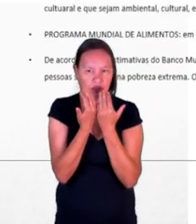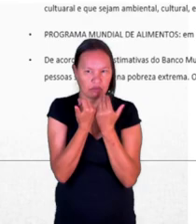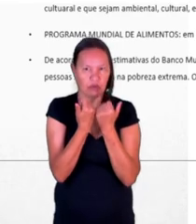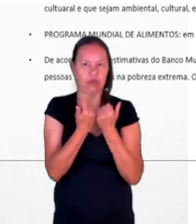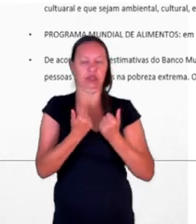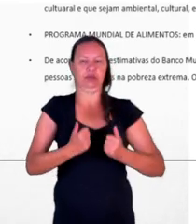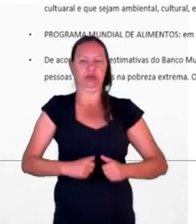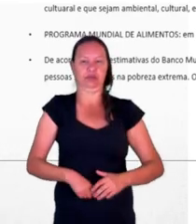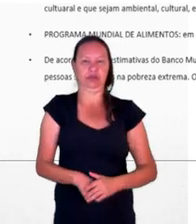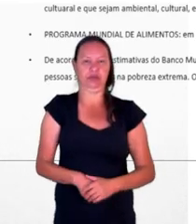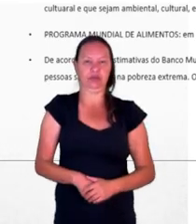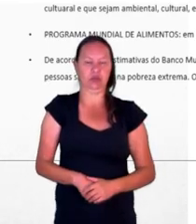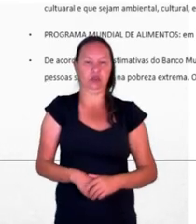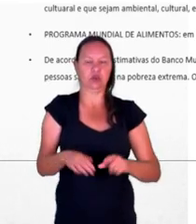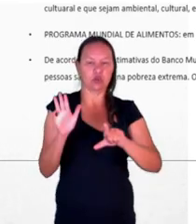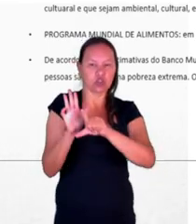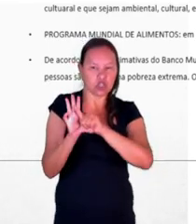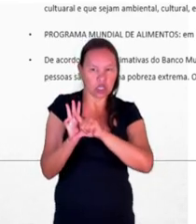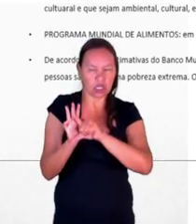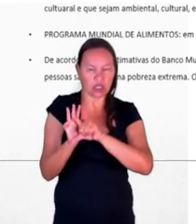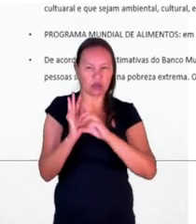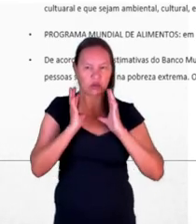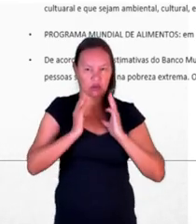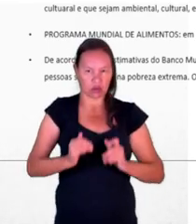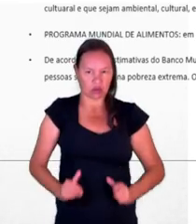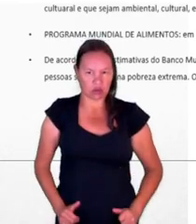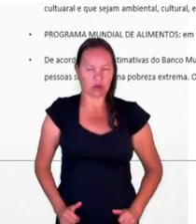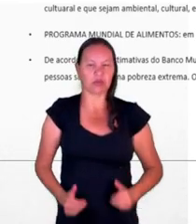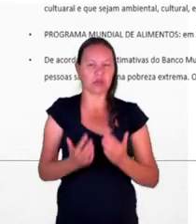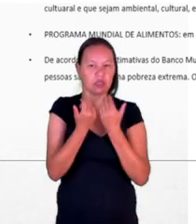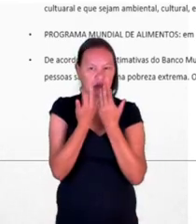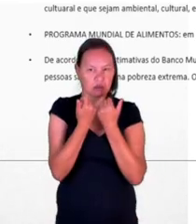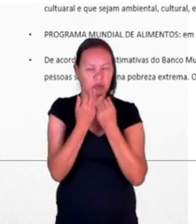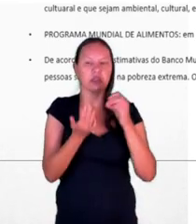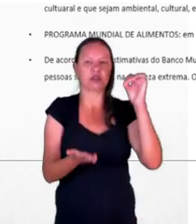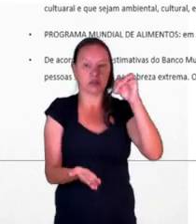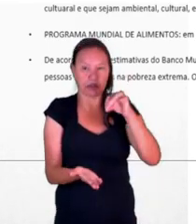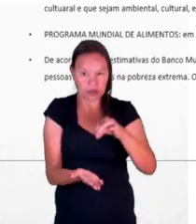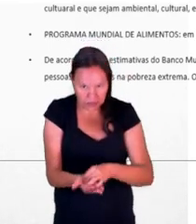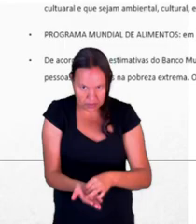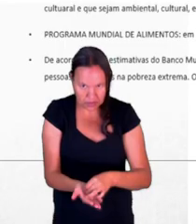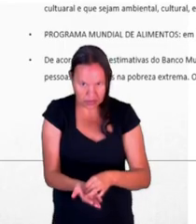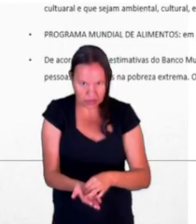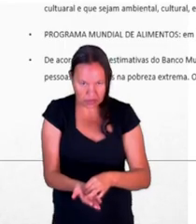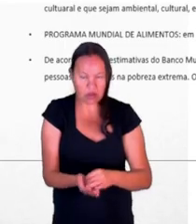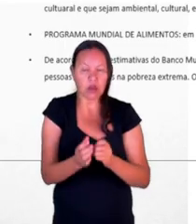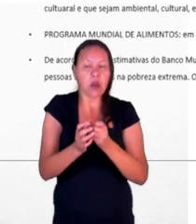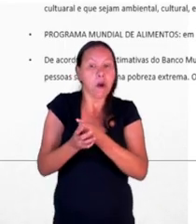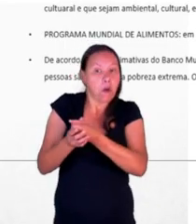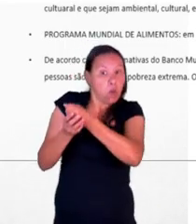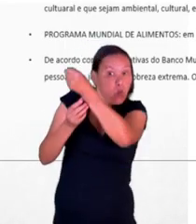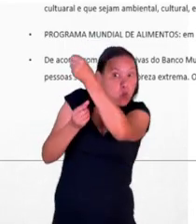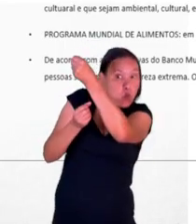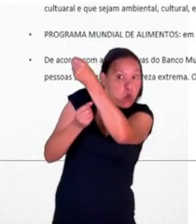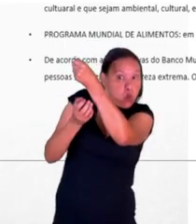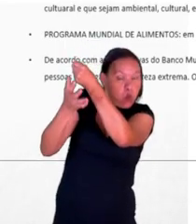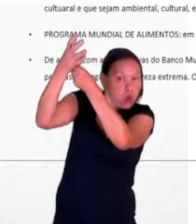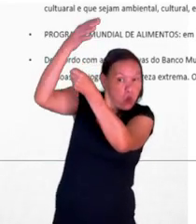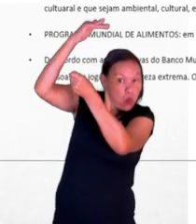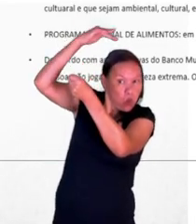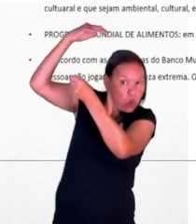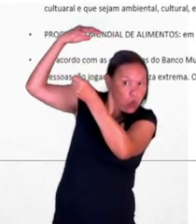fome o direito humano à Alimentação adequada ele é um guarda-chuva sobre o